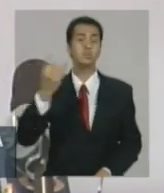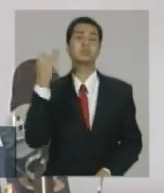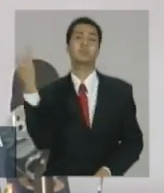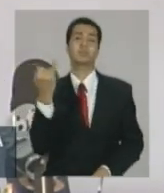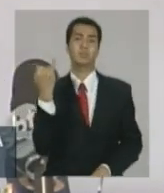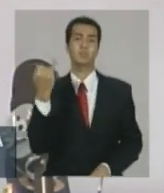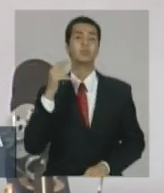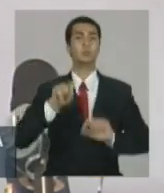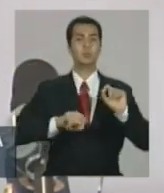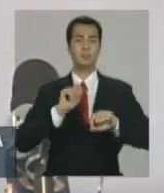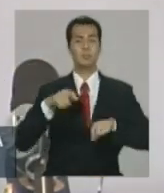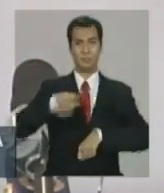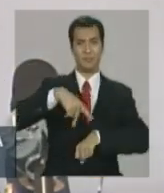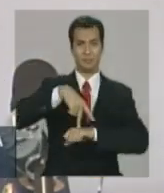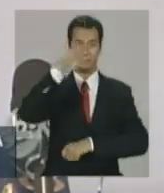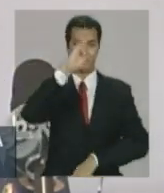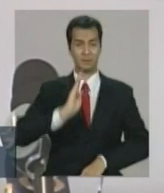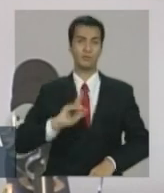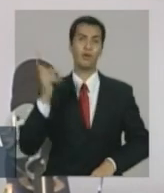o que é fundamental para o país crescer.